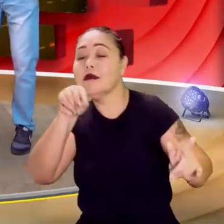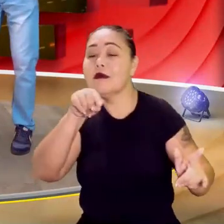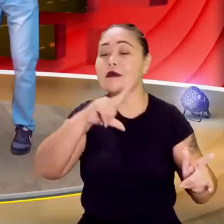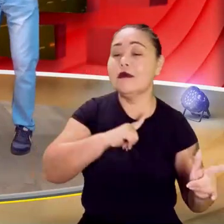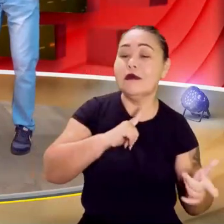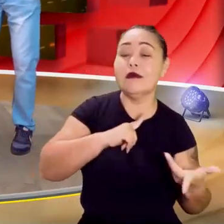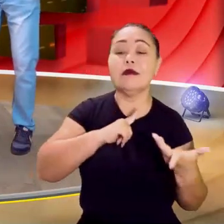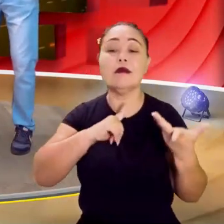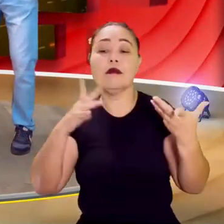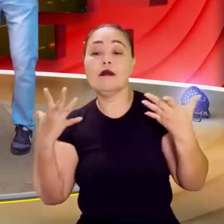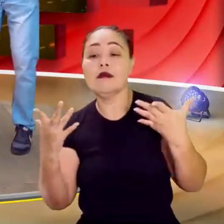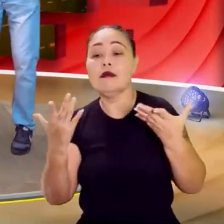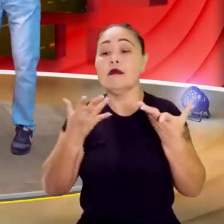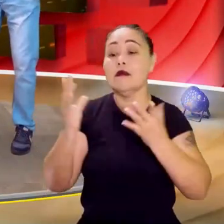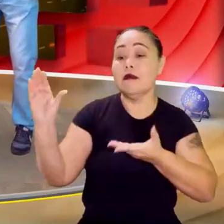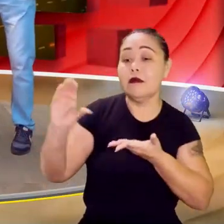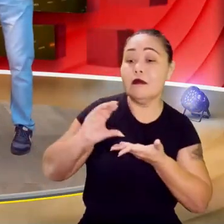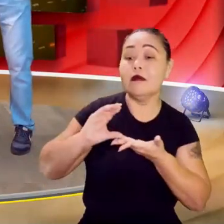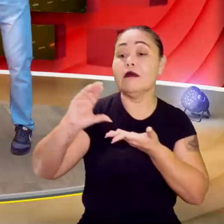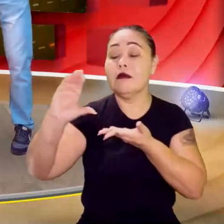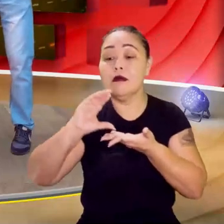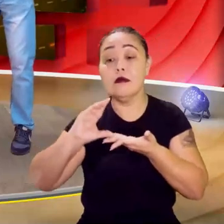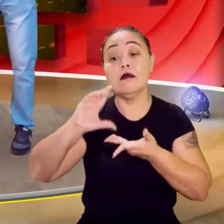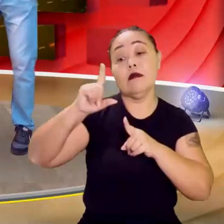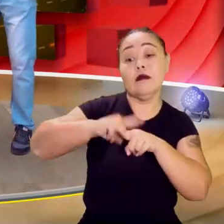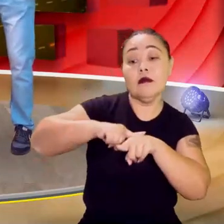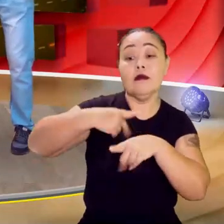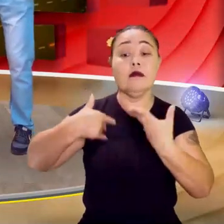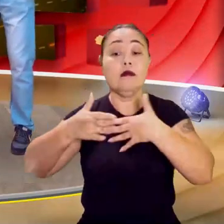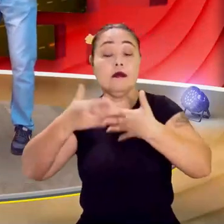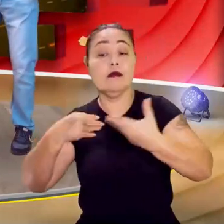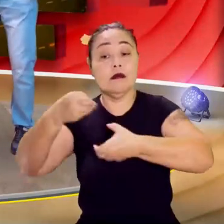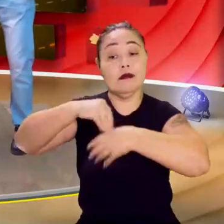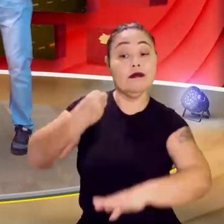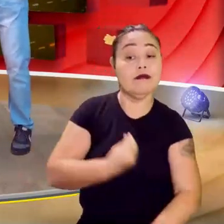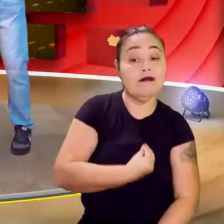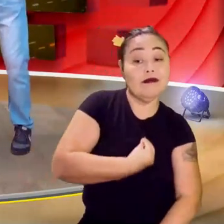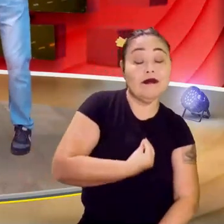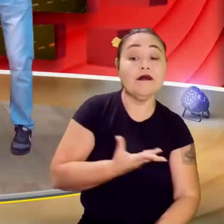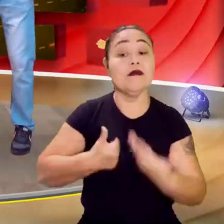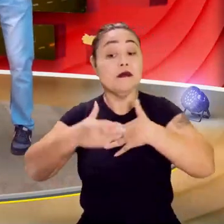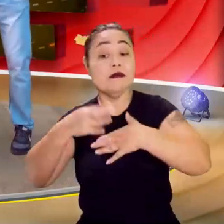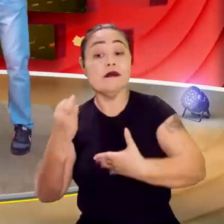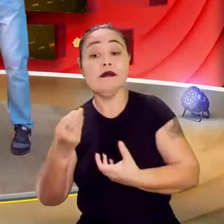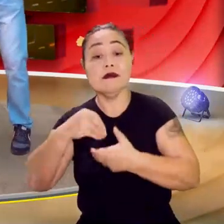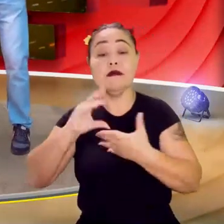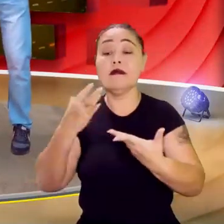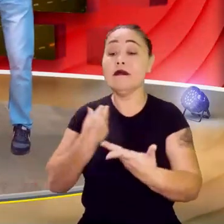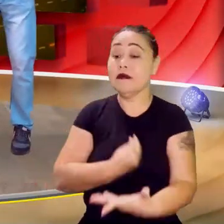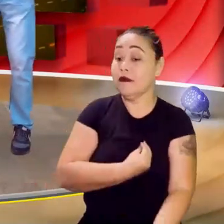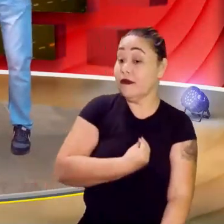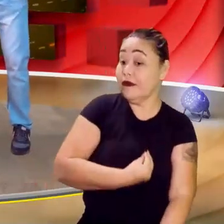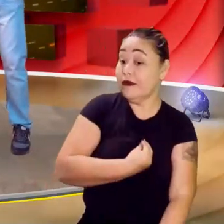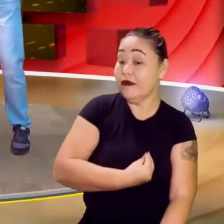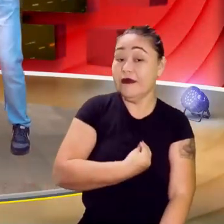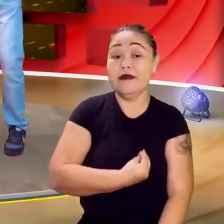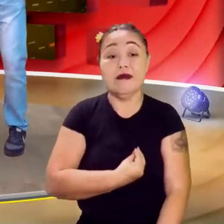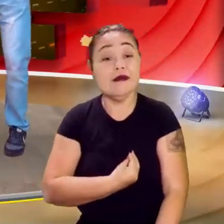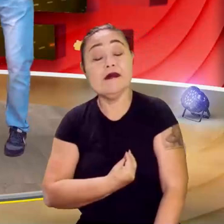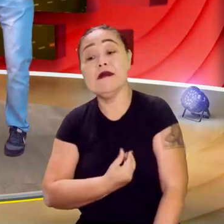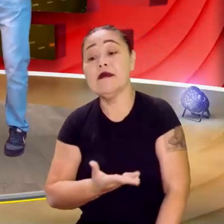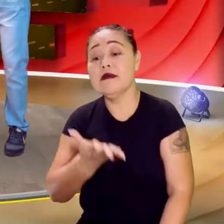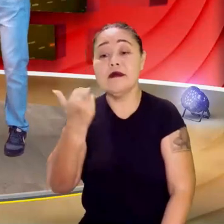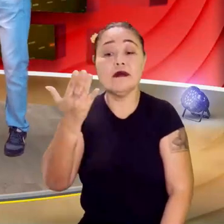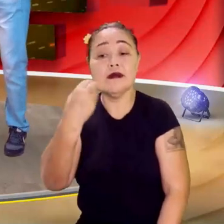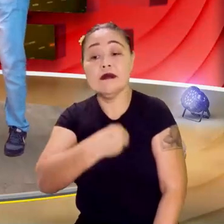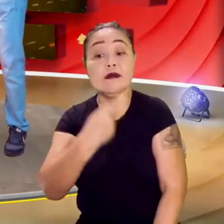é assim, capital, taxa e tempo, a matemática faz parte da minha vida, a matemática faz parte da minha vida,